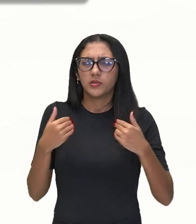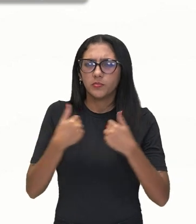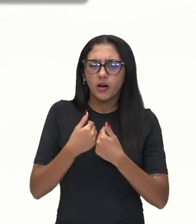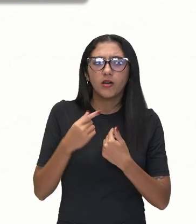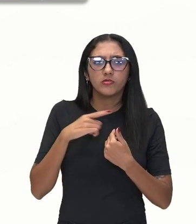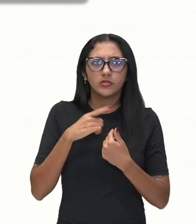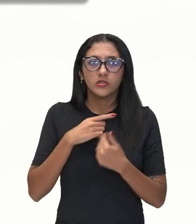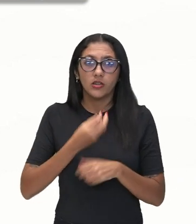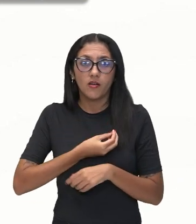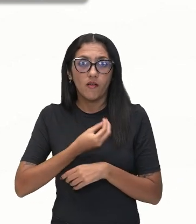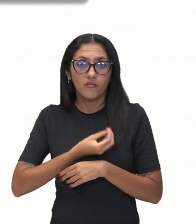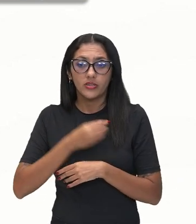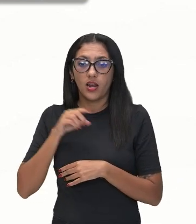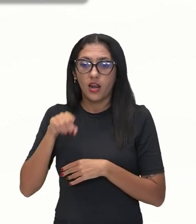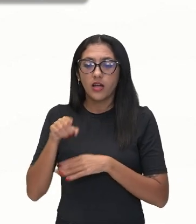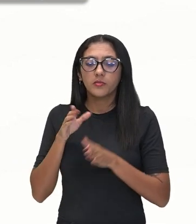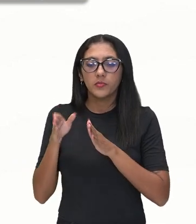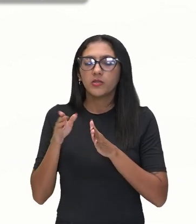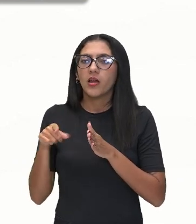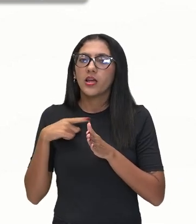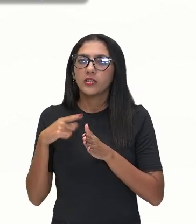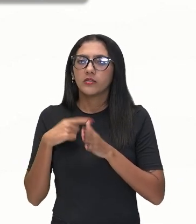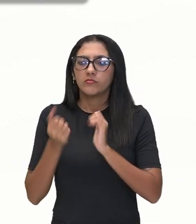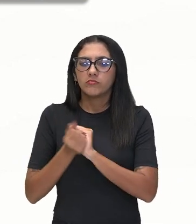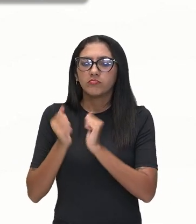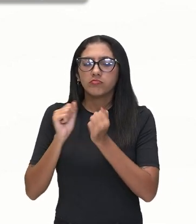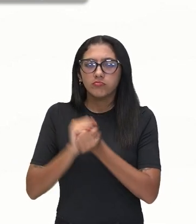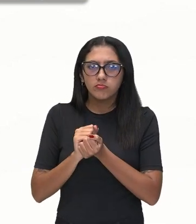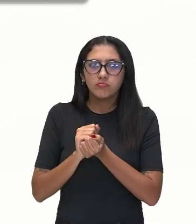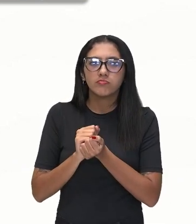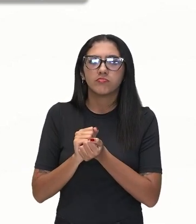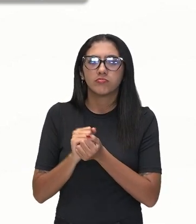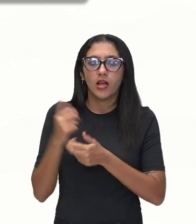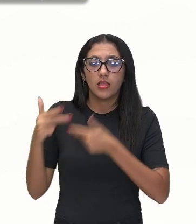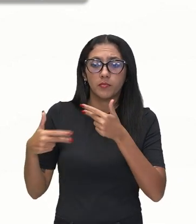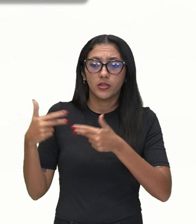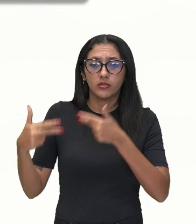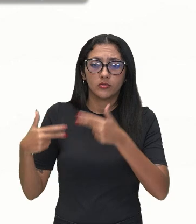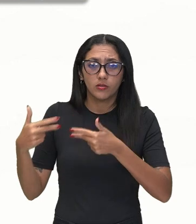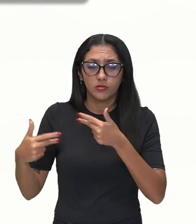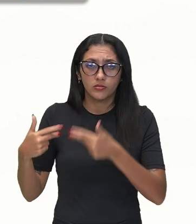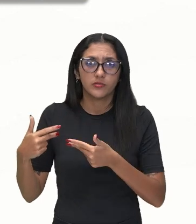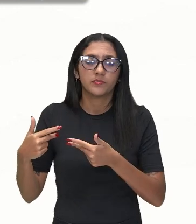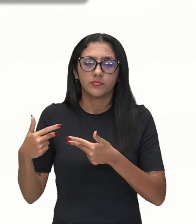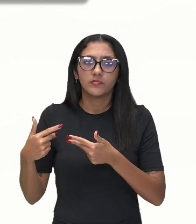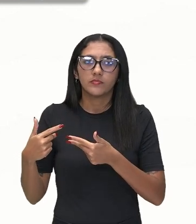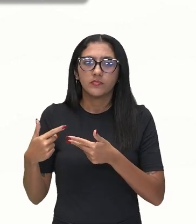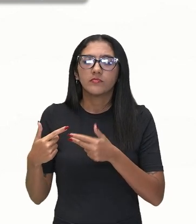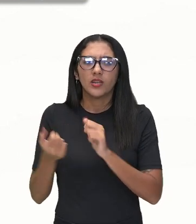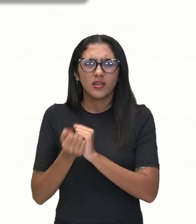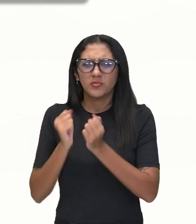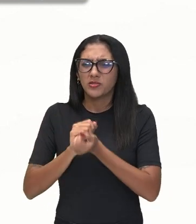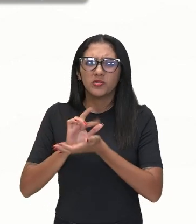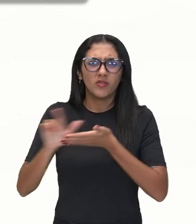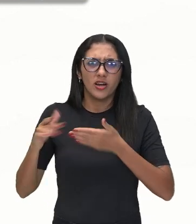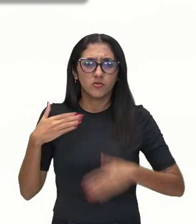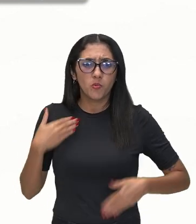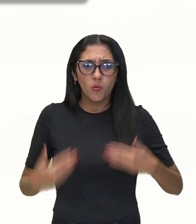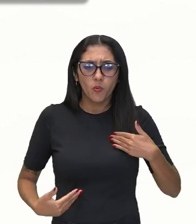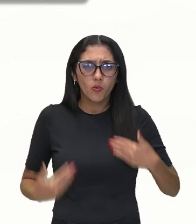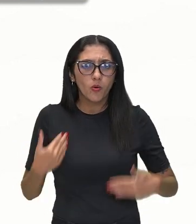aquelas espécies, eles foram sofrendo seleção natural e tiveram ali sua adaptação, eles foram